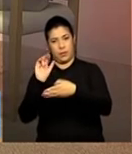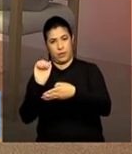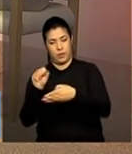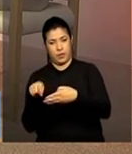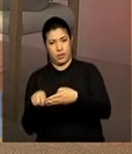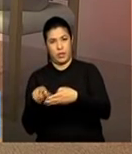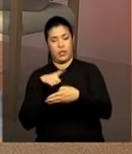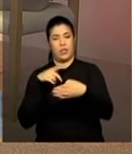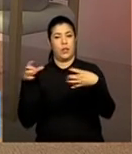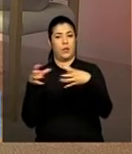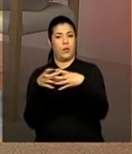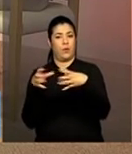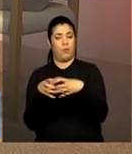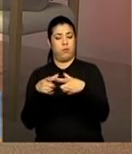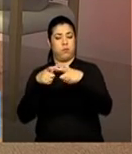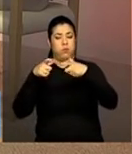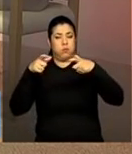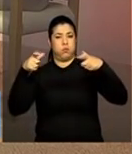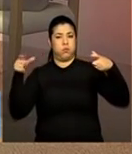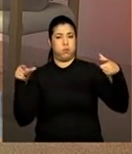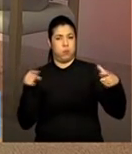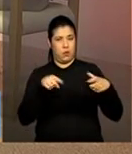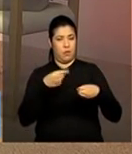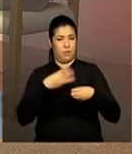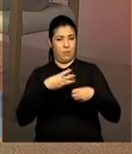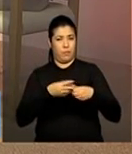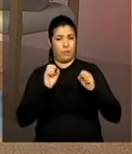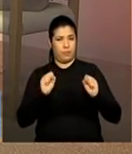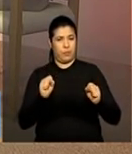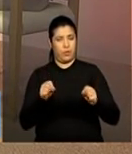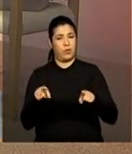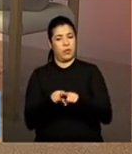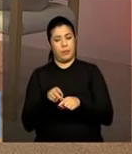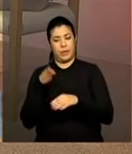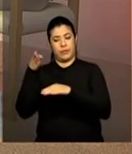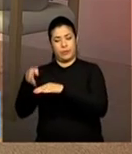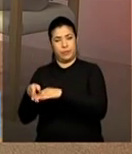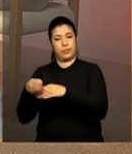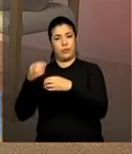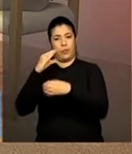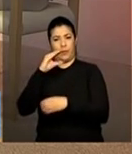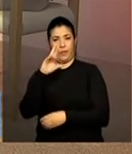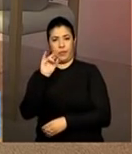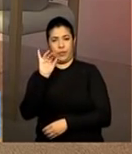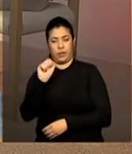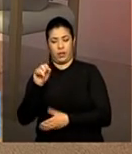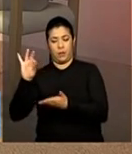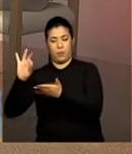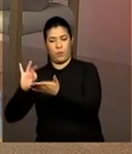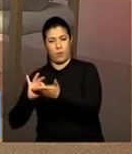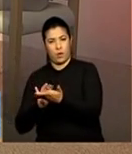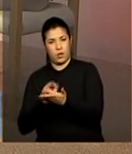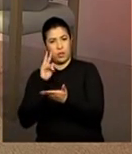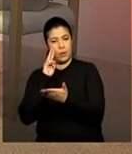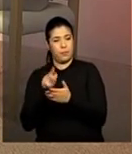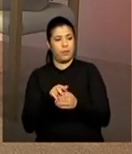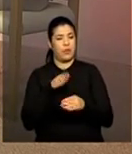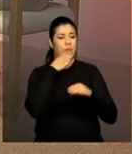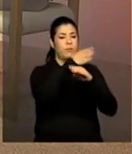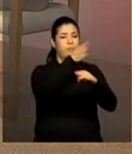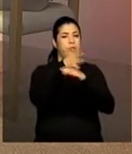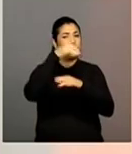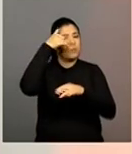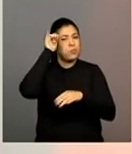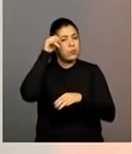a grande dimensão daquele território possa ir a campo e possa eh localizar beneficiários usuários que